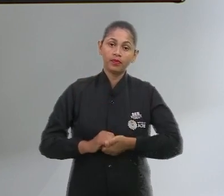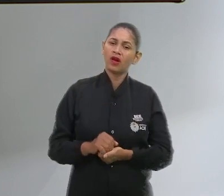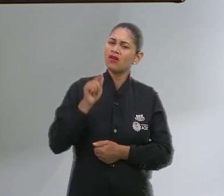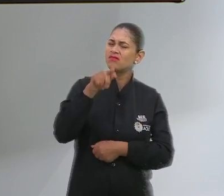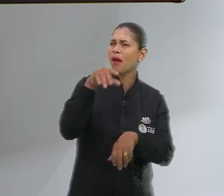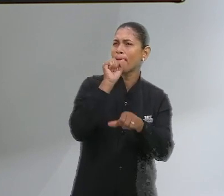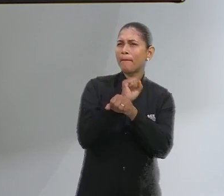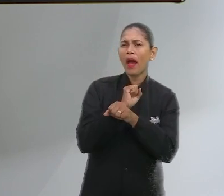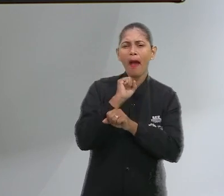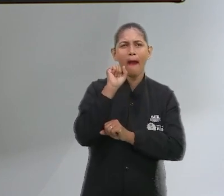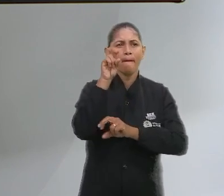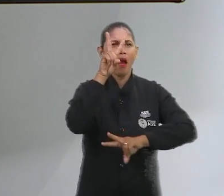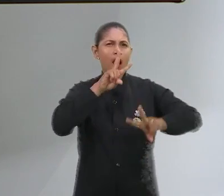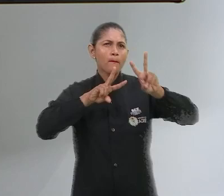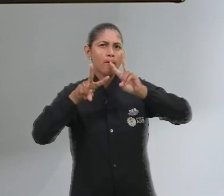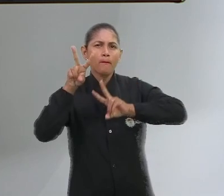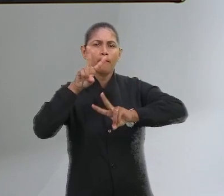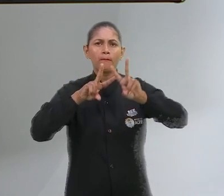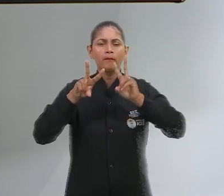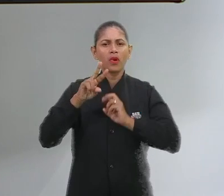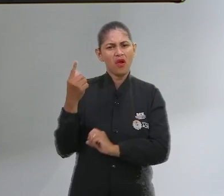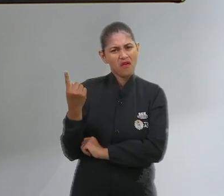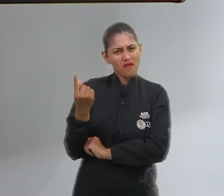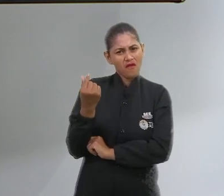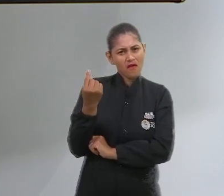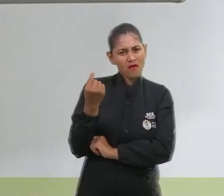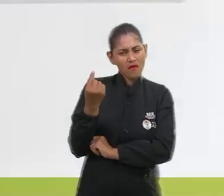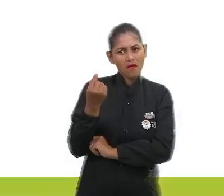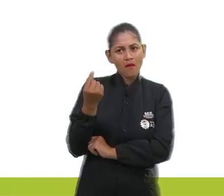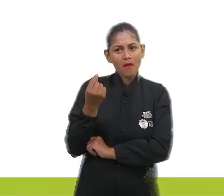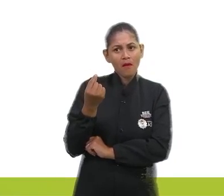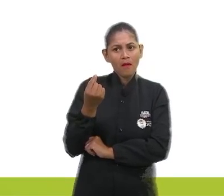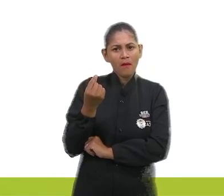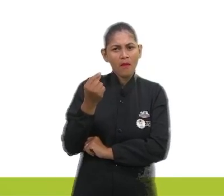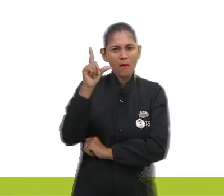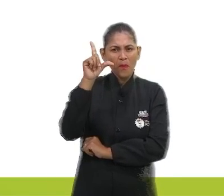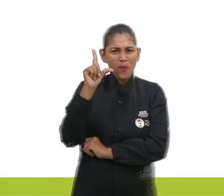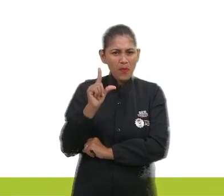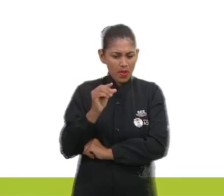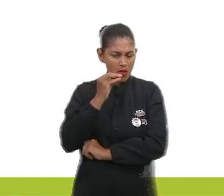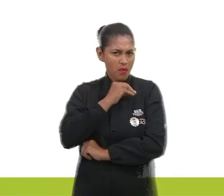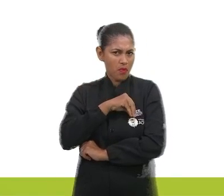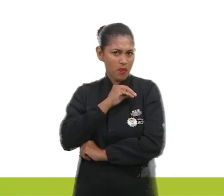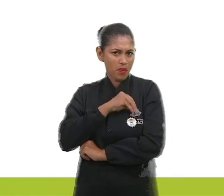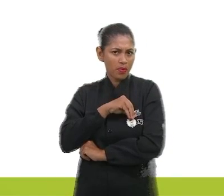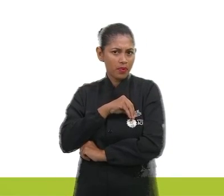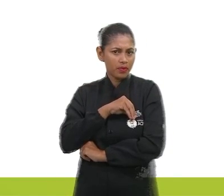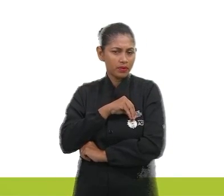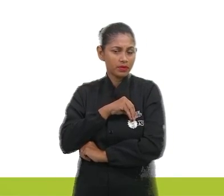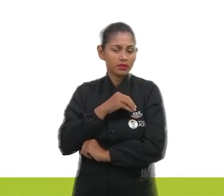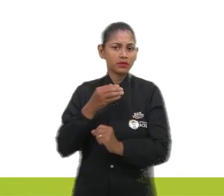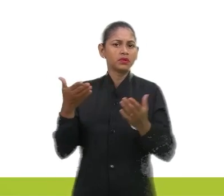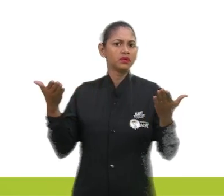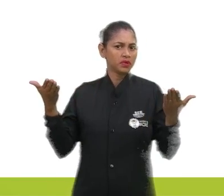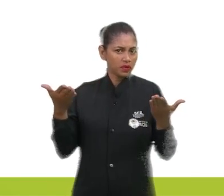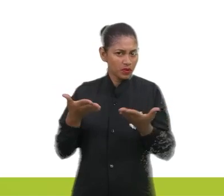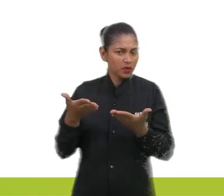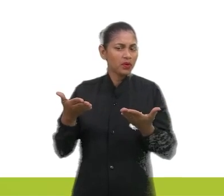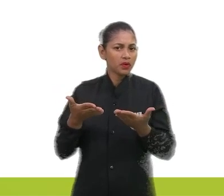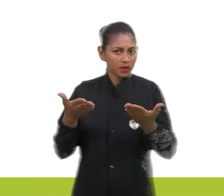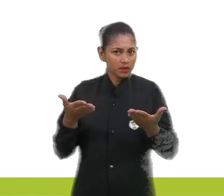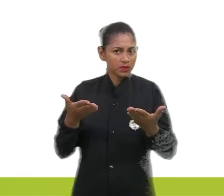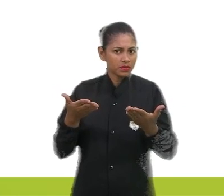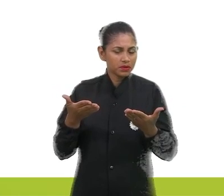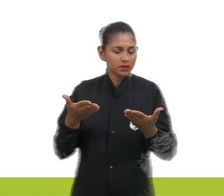para observar o valor do salário mínimo, que atualmente é praticado no nosso país,